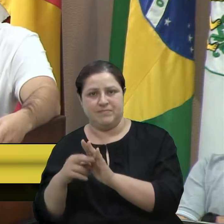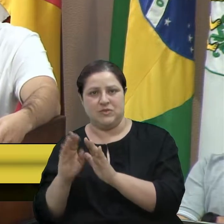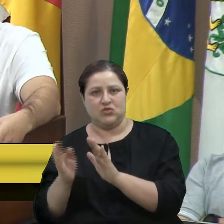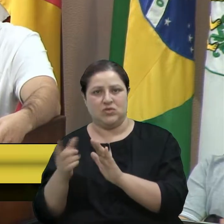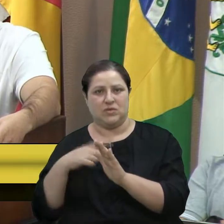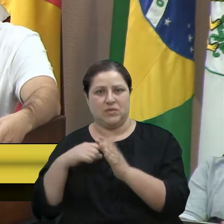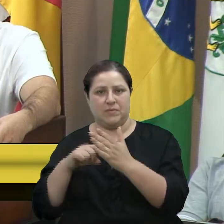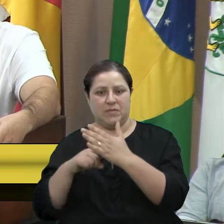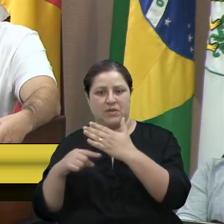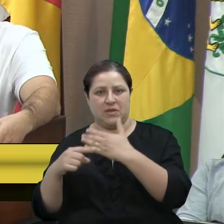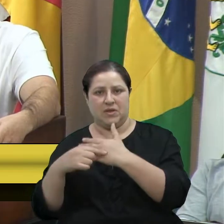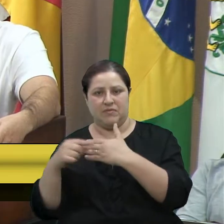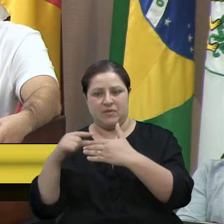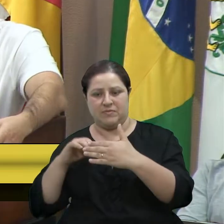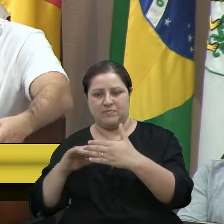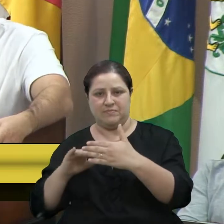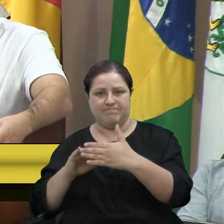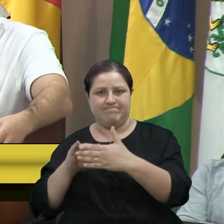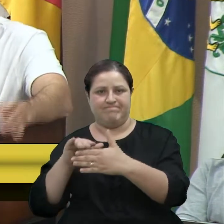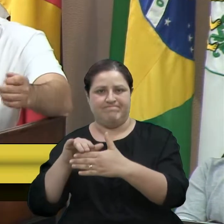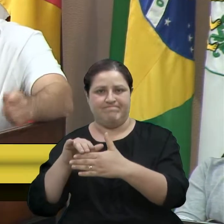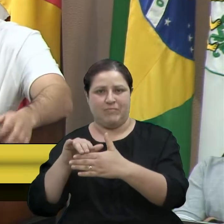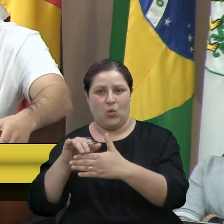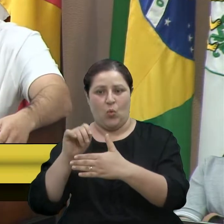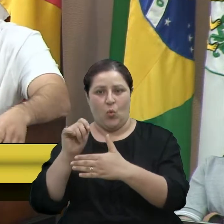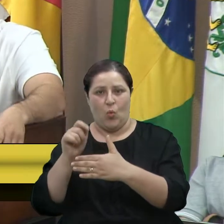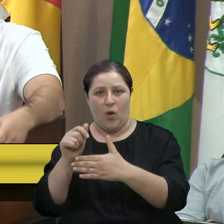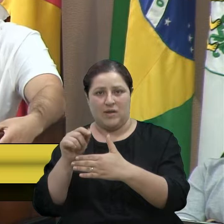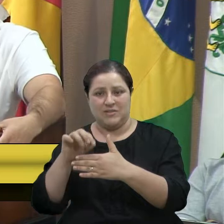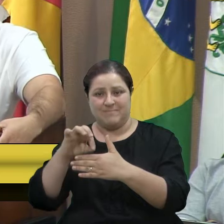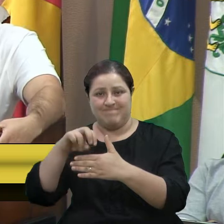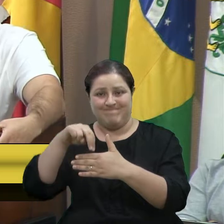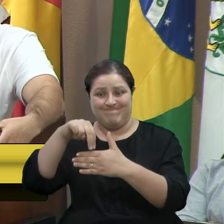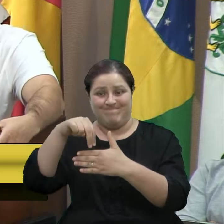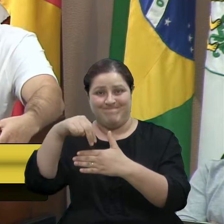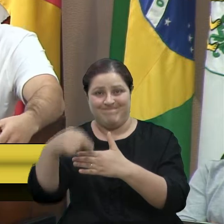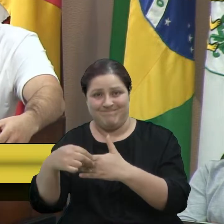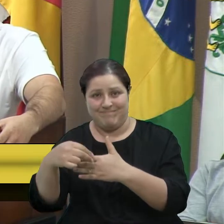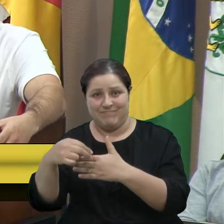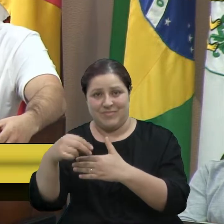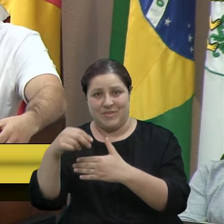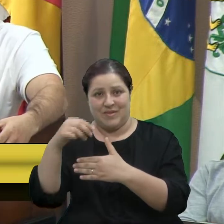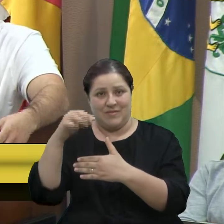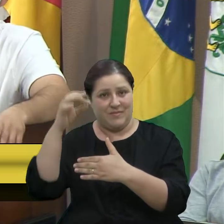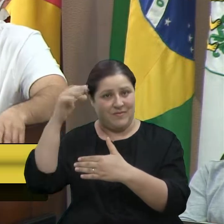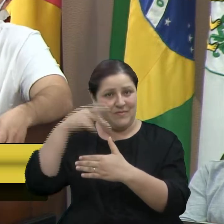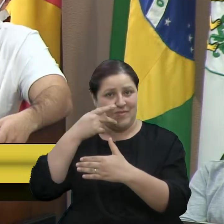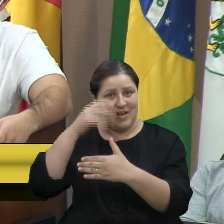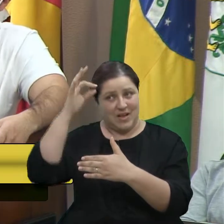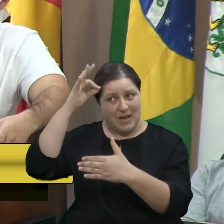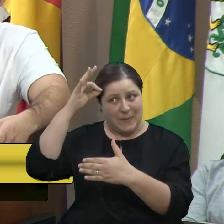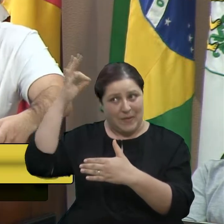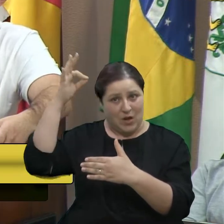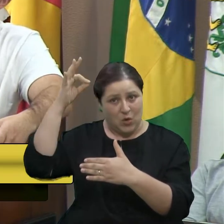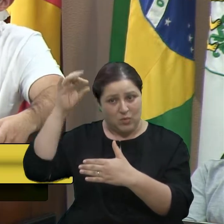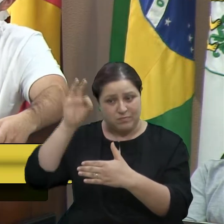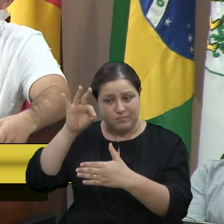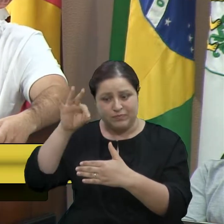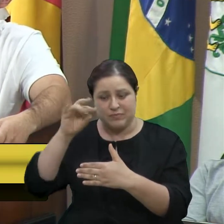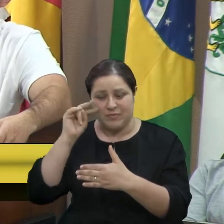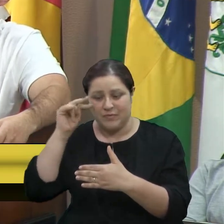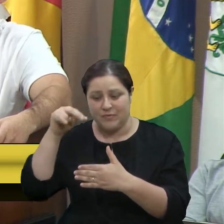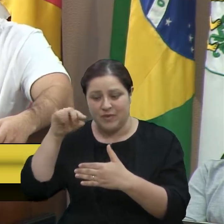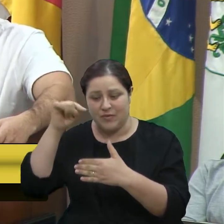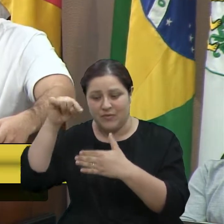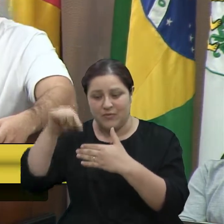precipício, segurada por um fiozinho de cabelo, não é nem por uma corda mais, é pelo fiozinho de cabelo. E que a gente já está olhando lá embaixo e eu já estou